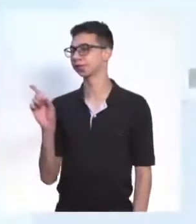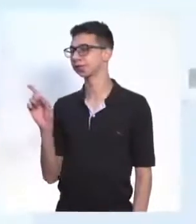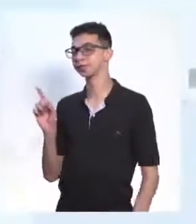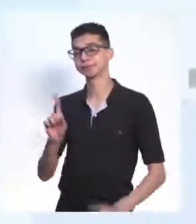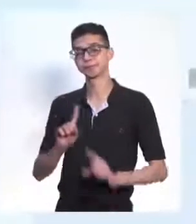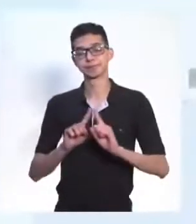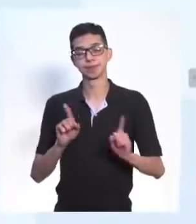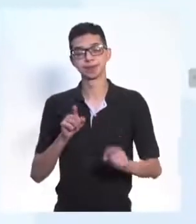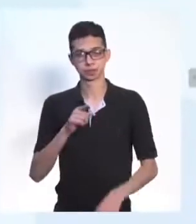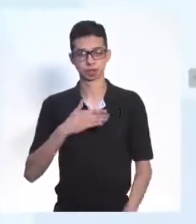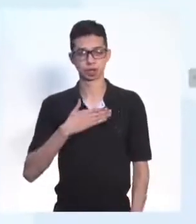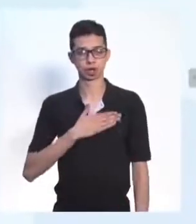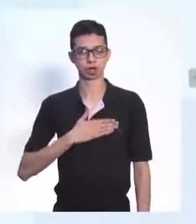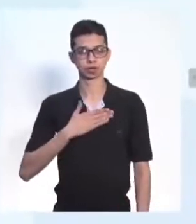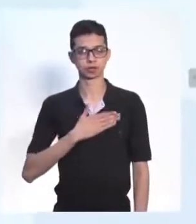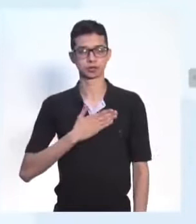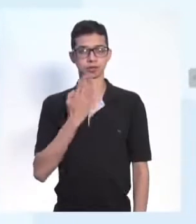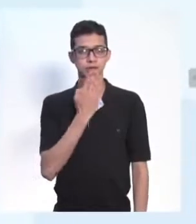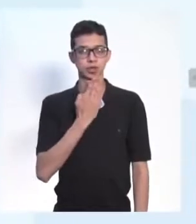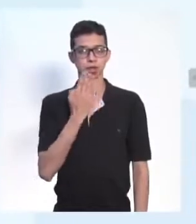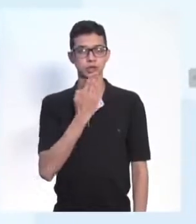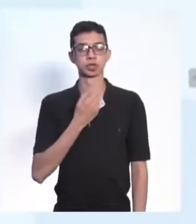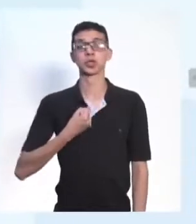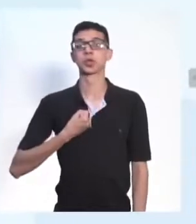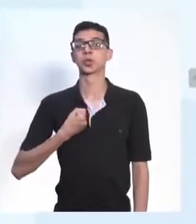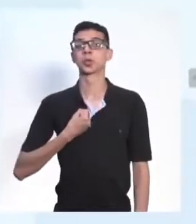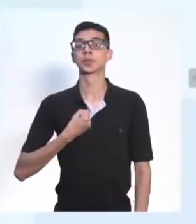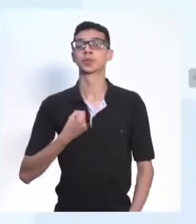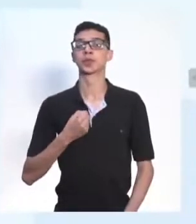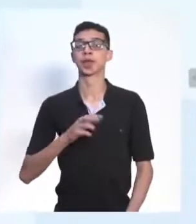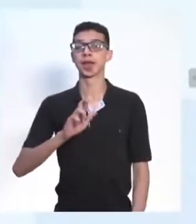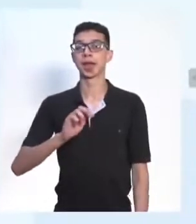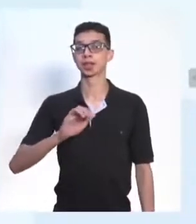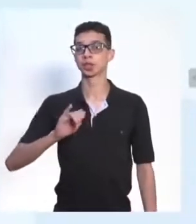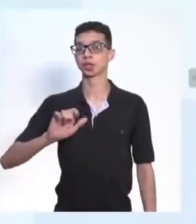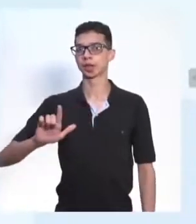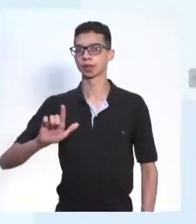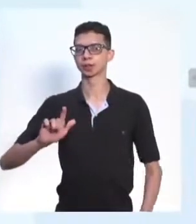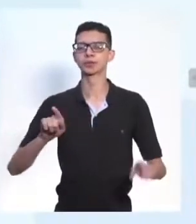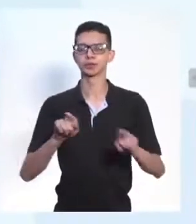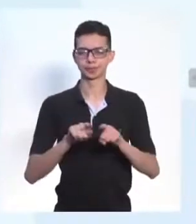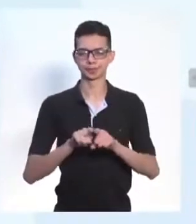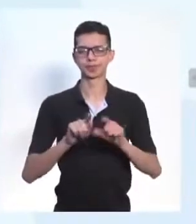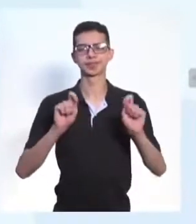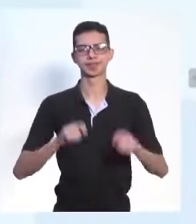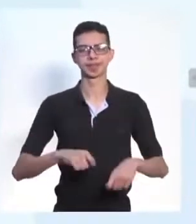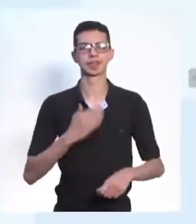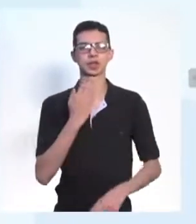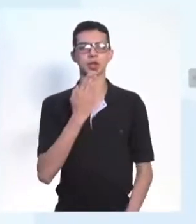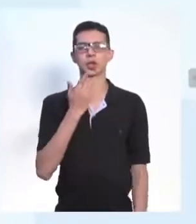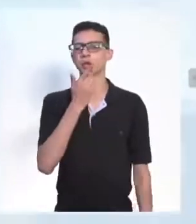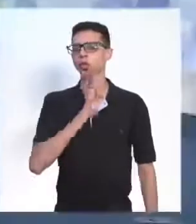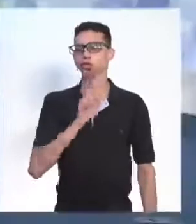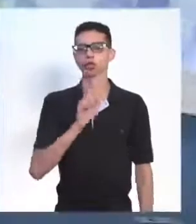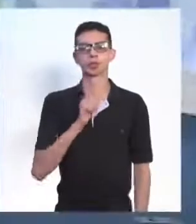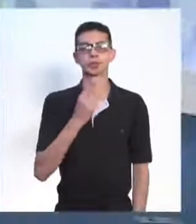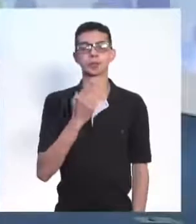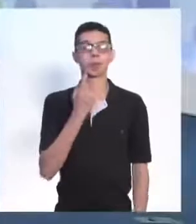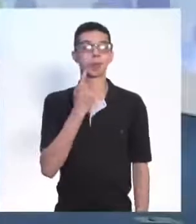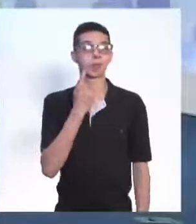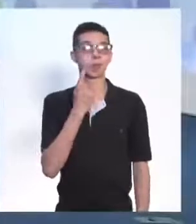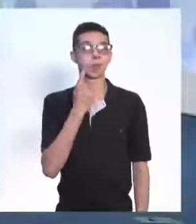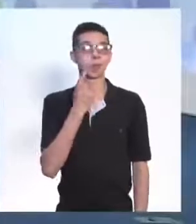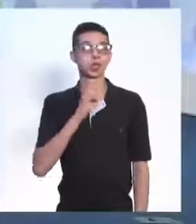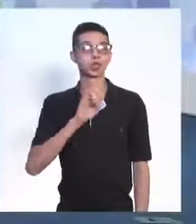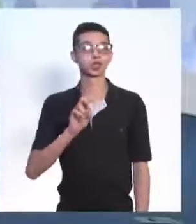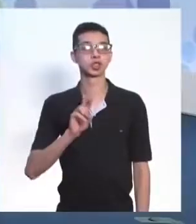doce, os números racionais também podem ser doces. Não consegui as nossas jujubas, certo?